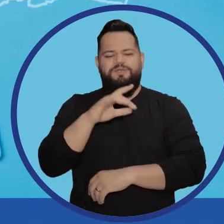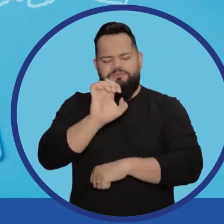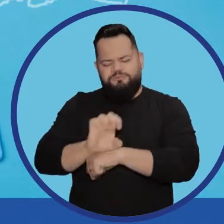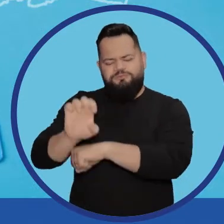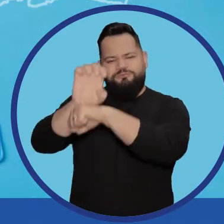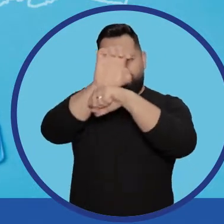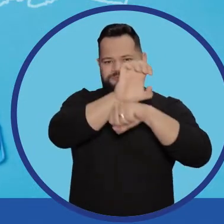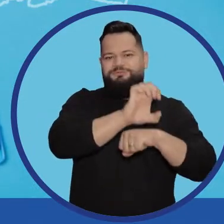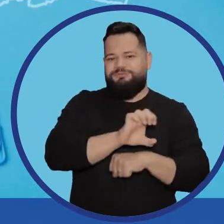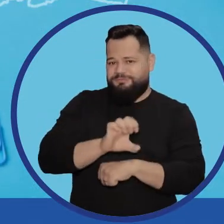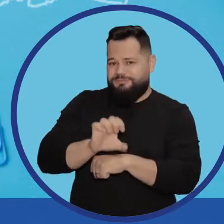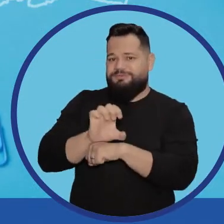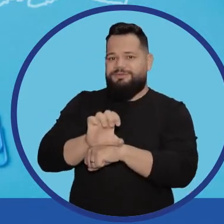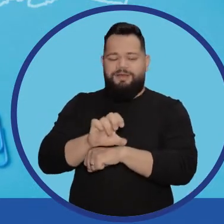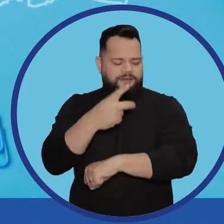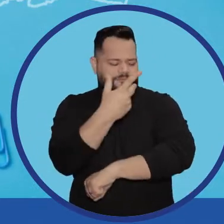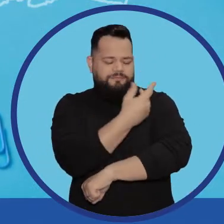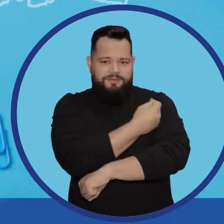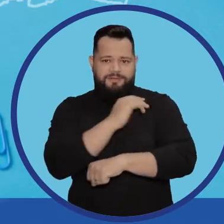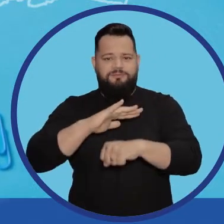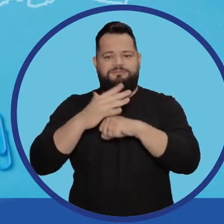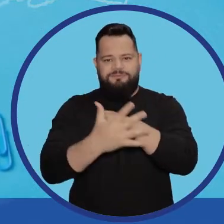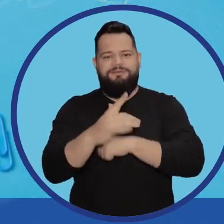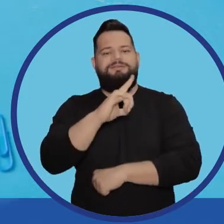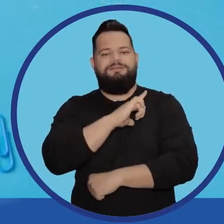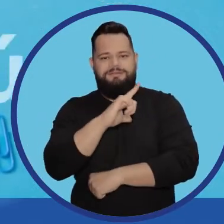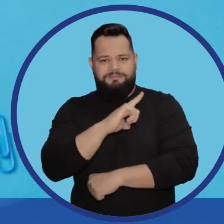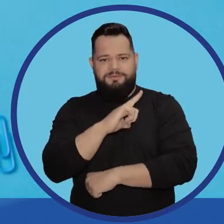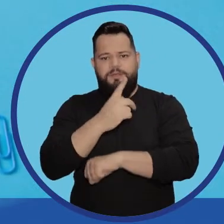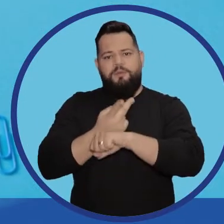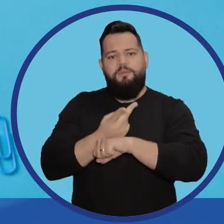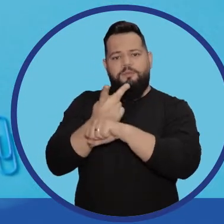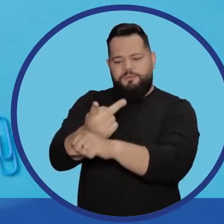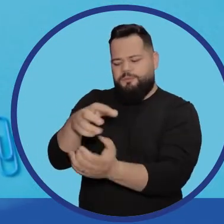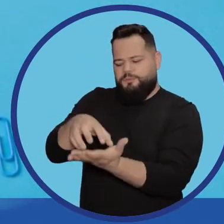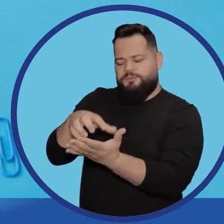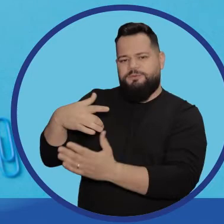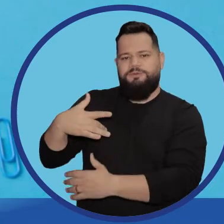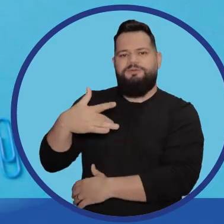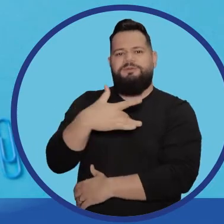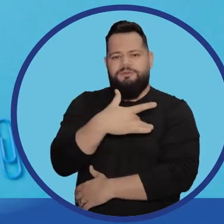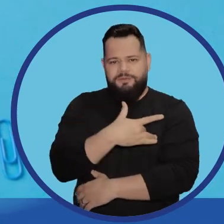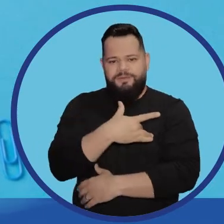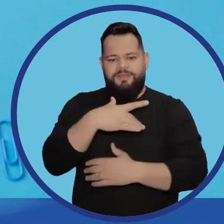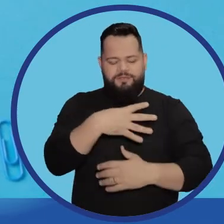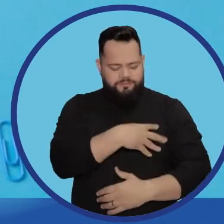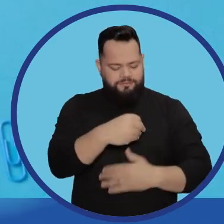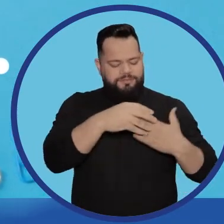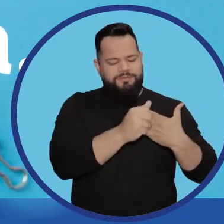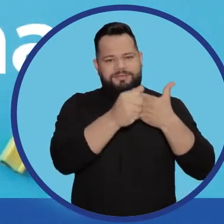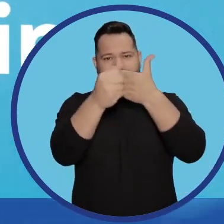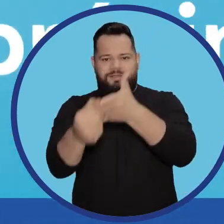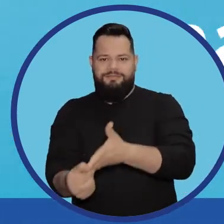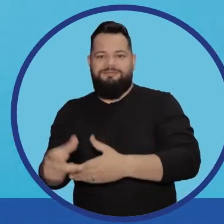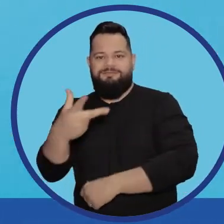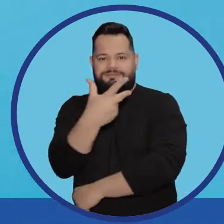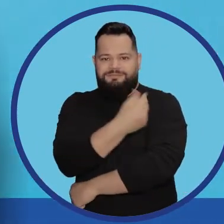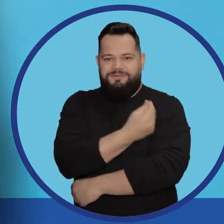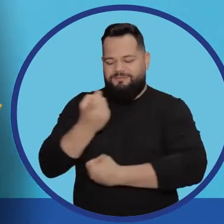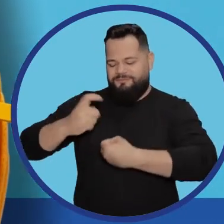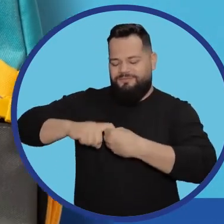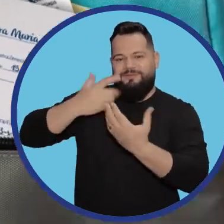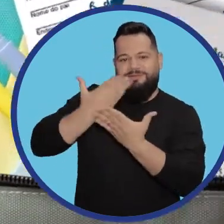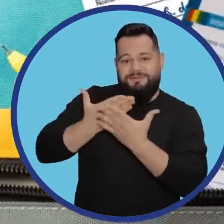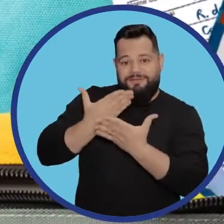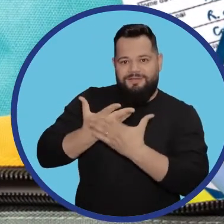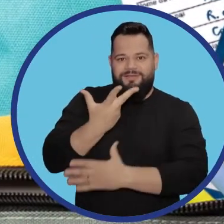saúde em todo o estado, inclusive contra a Covid-19. Procure a unidade mais próxima e leve seu filho para vacinar. Volta às